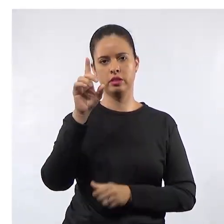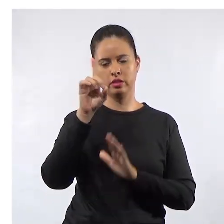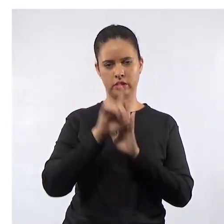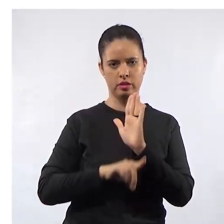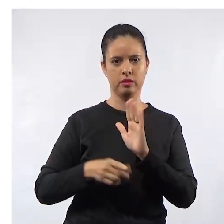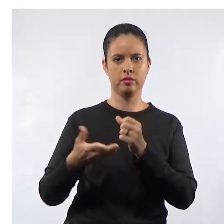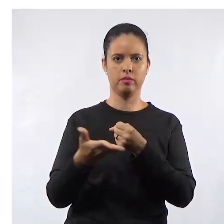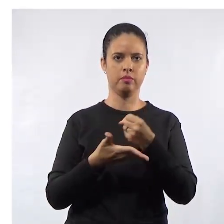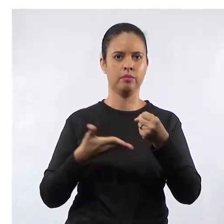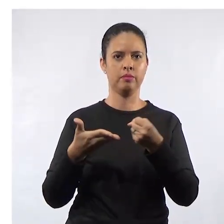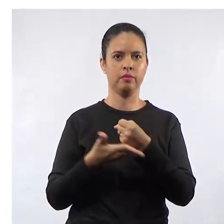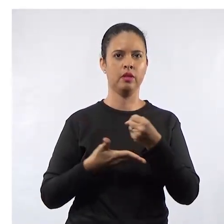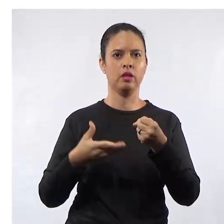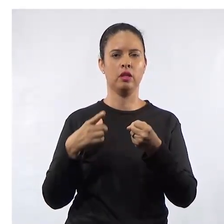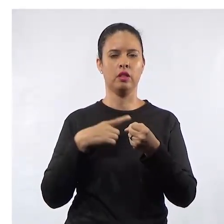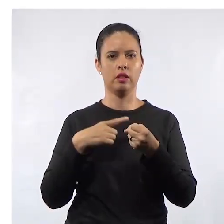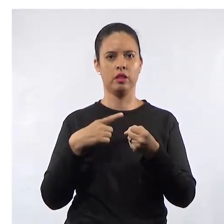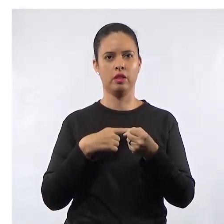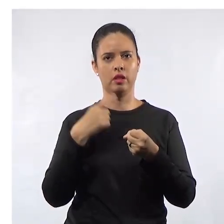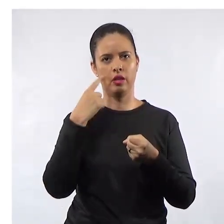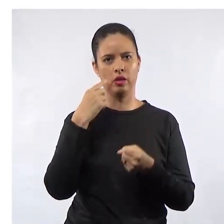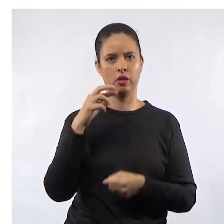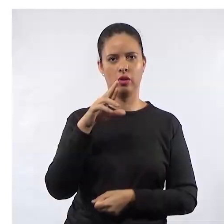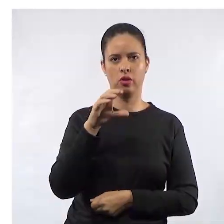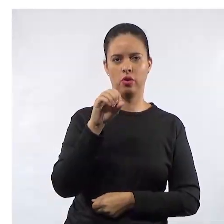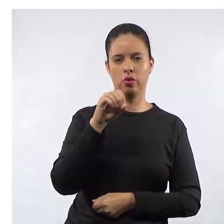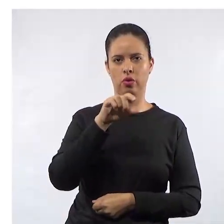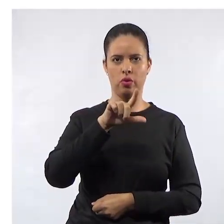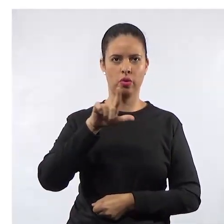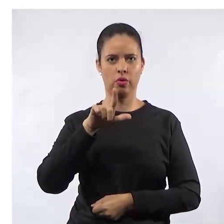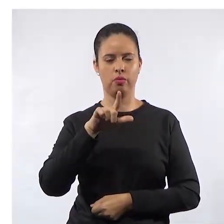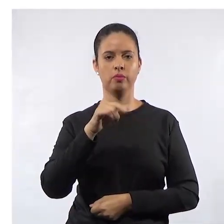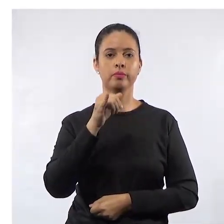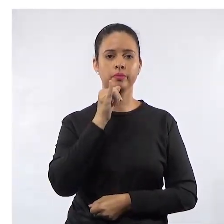alguns direitos básicos do consumidor e nós temos um rol